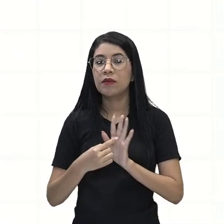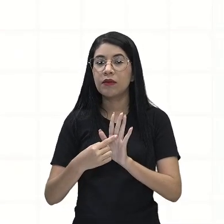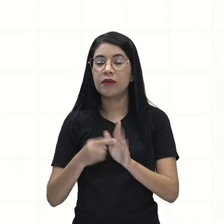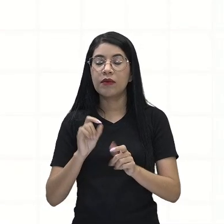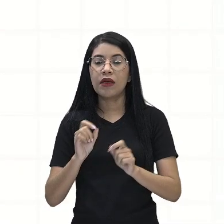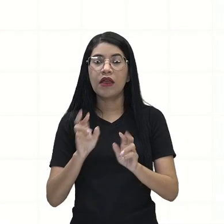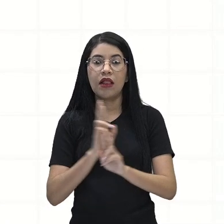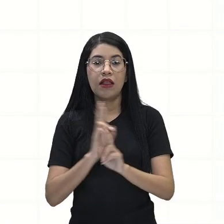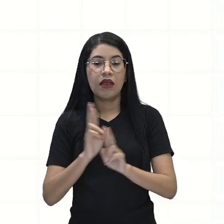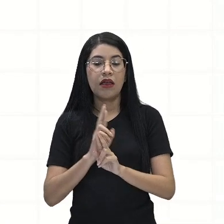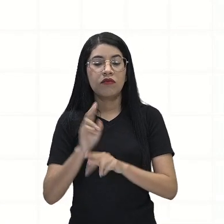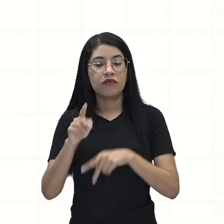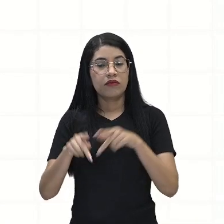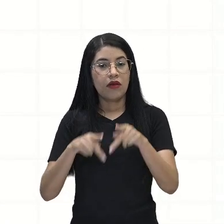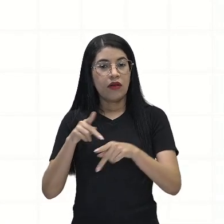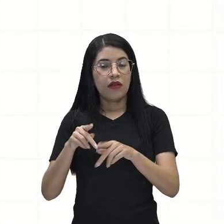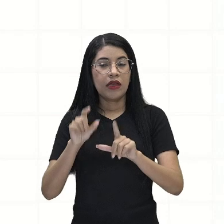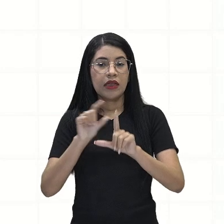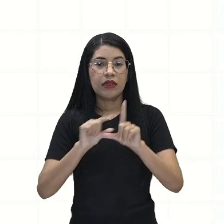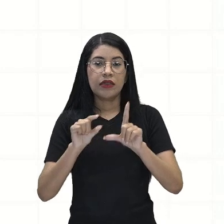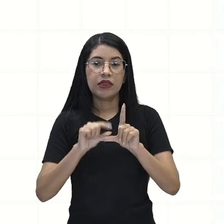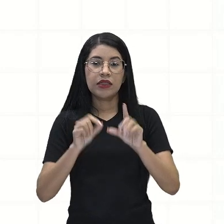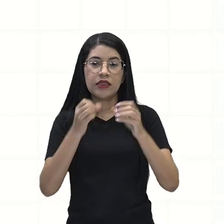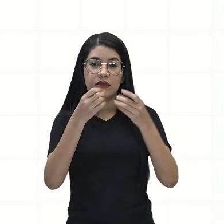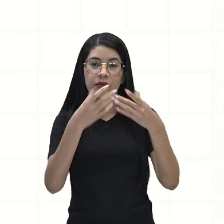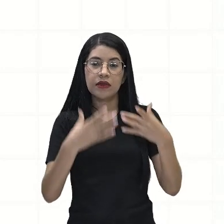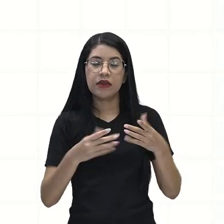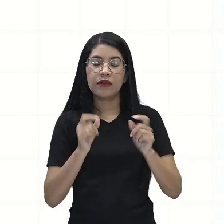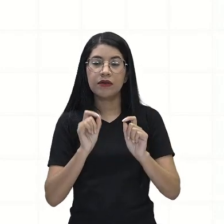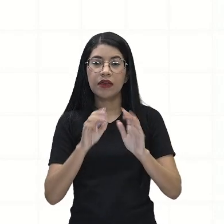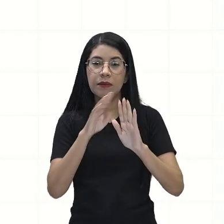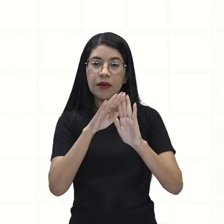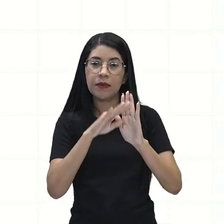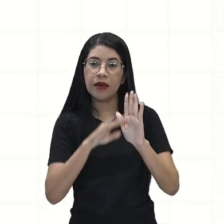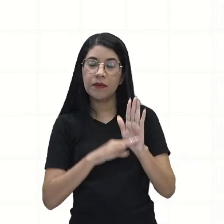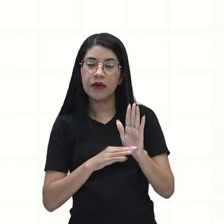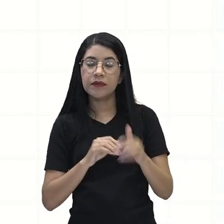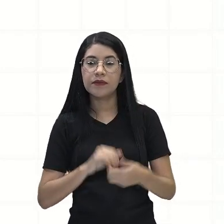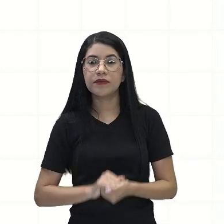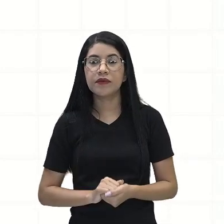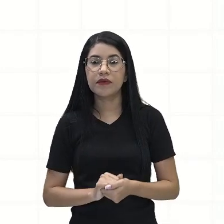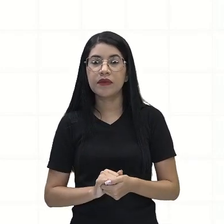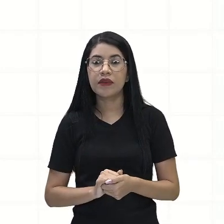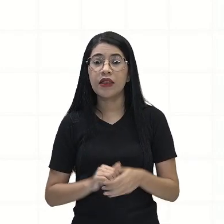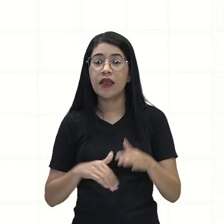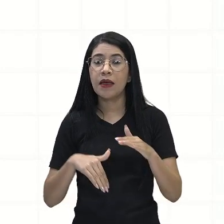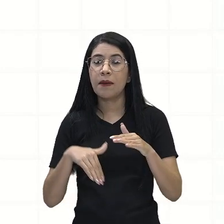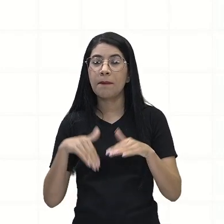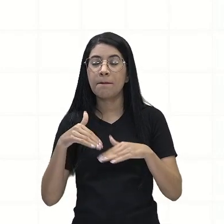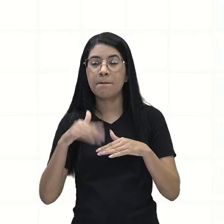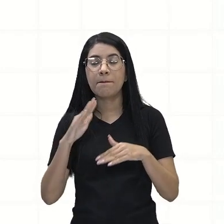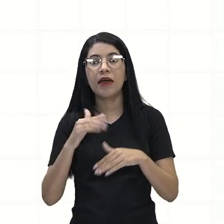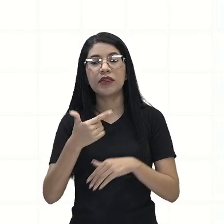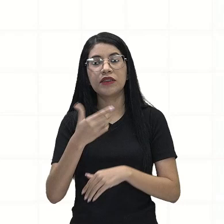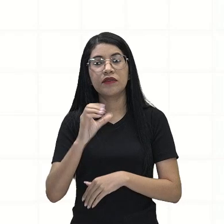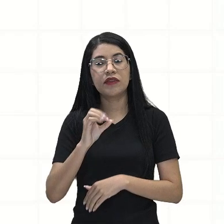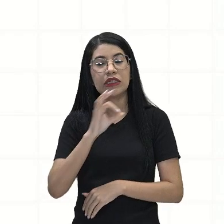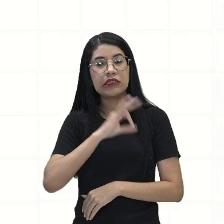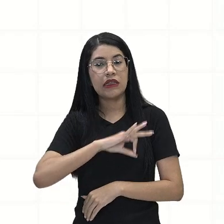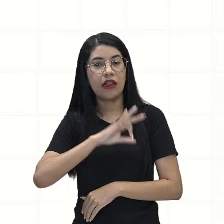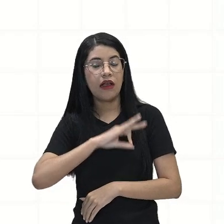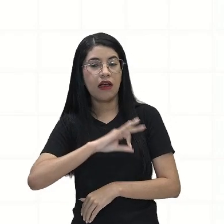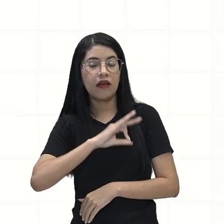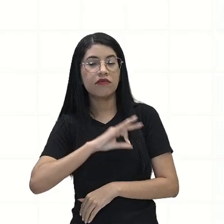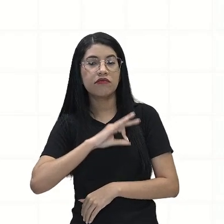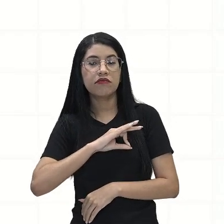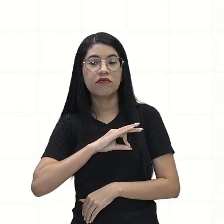população. E aí nós temos a legenda, né? Quem recebe mais de 20 salários mínimos, olha, então aqui as pessoas